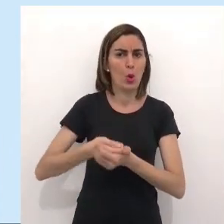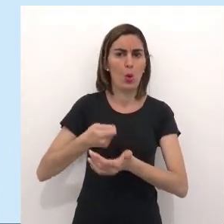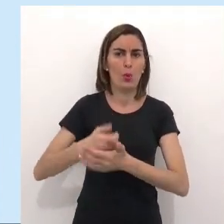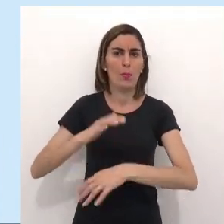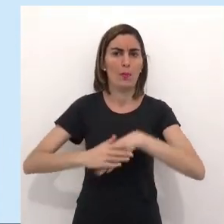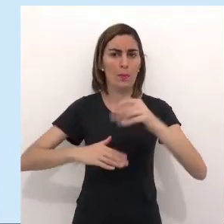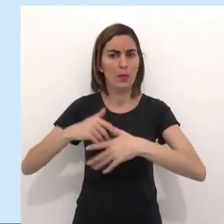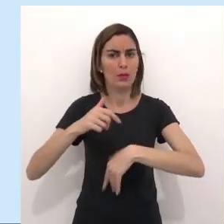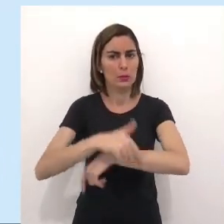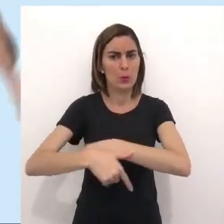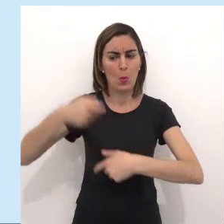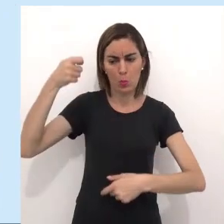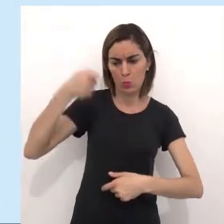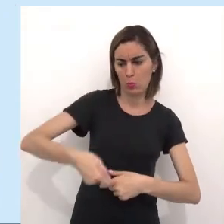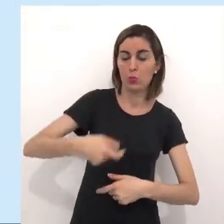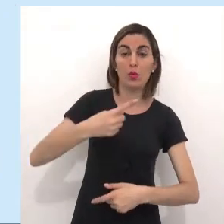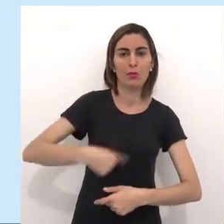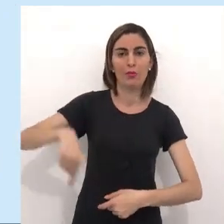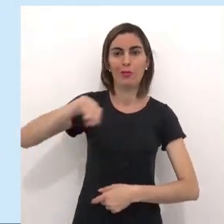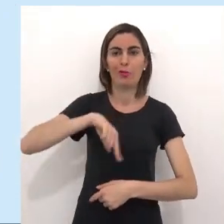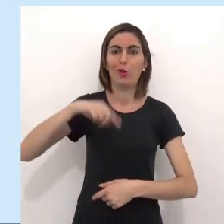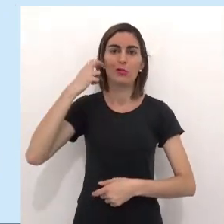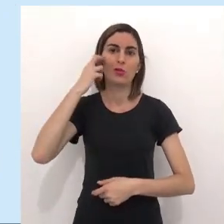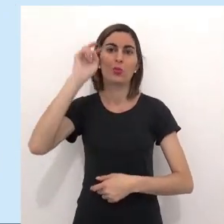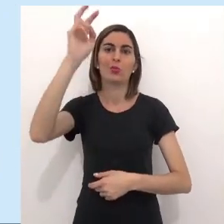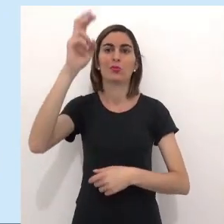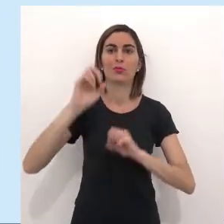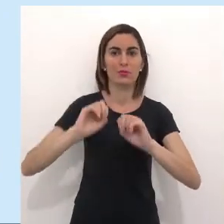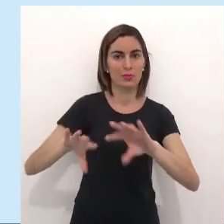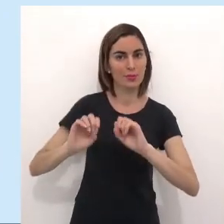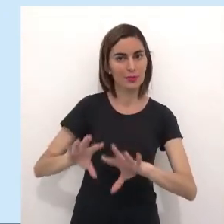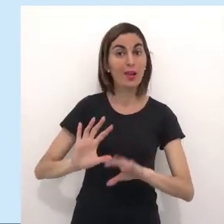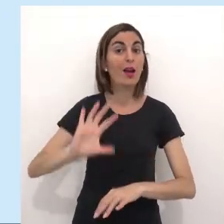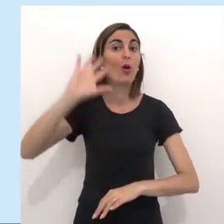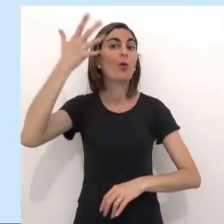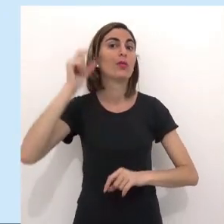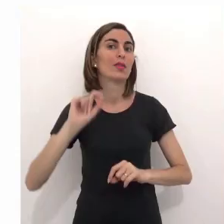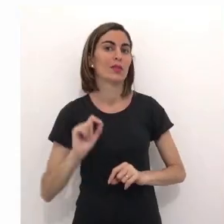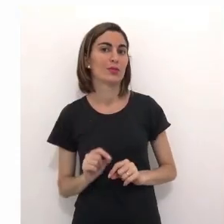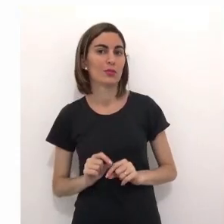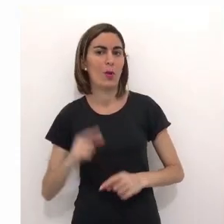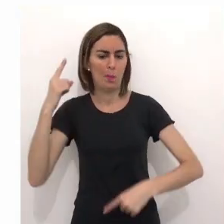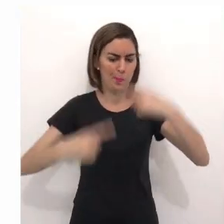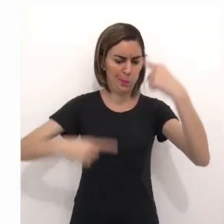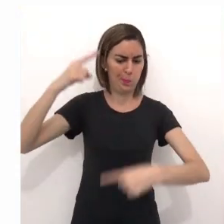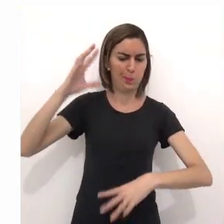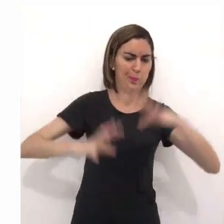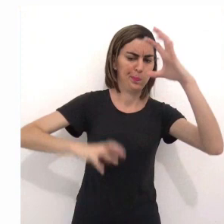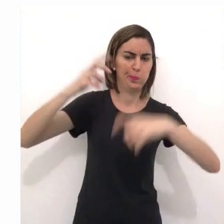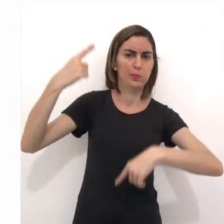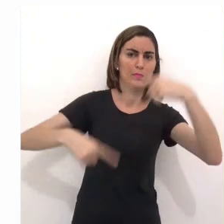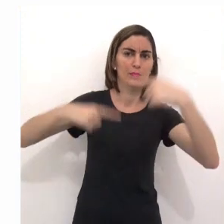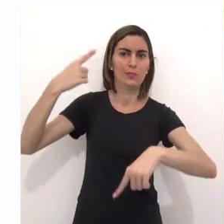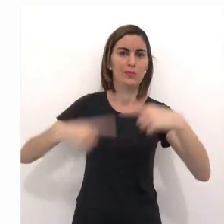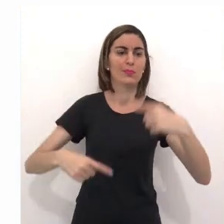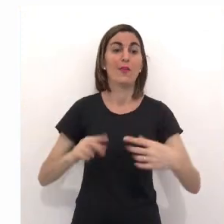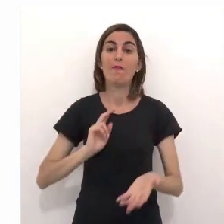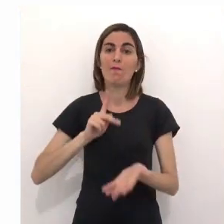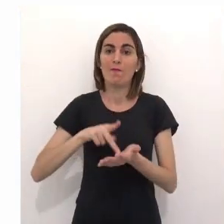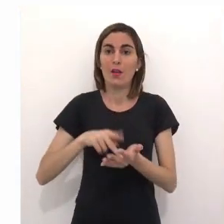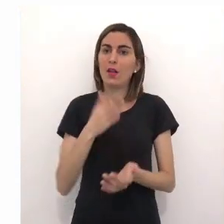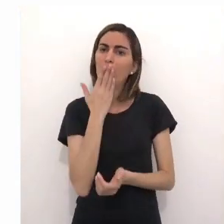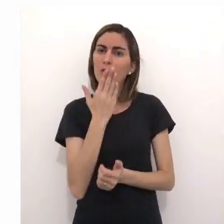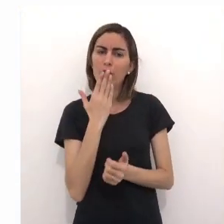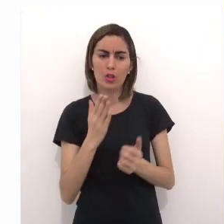obra, temos que impor a nossa cultura. Aí acontece o quê? O conflito. A verdade é que os